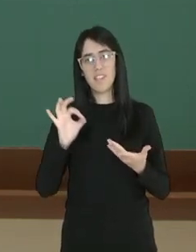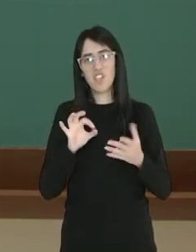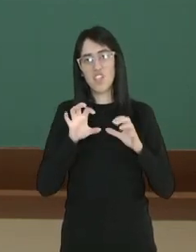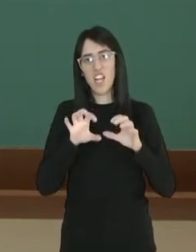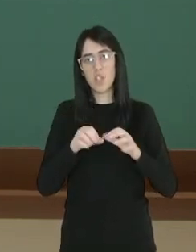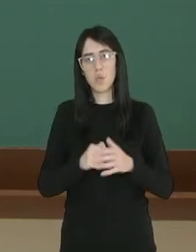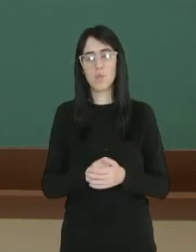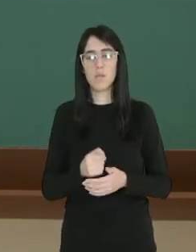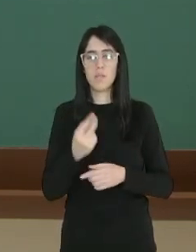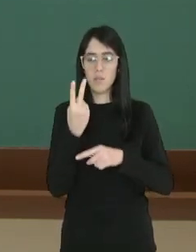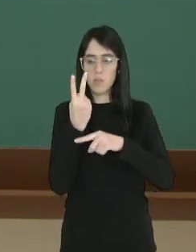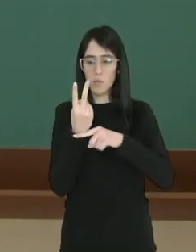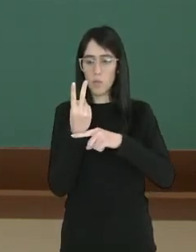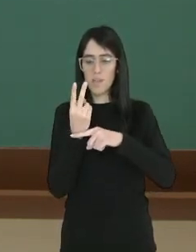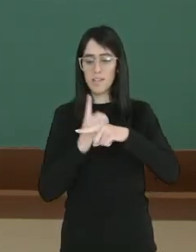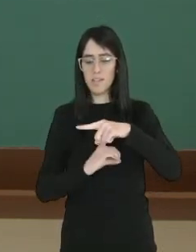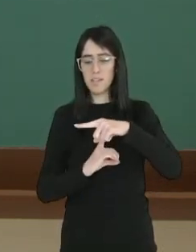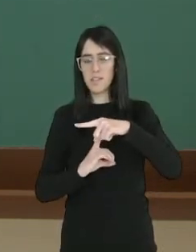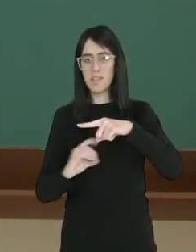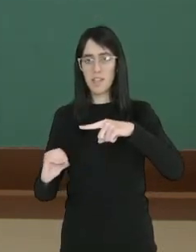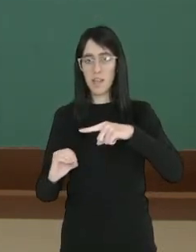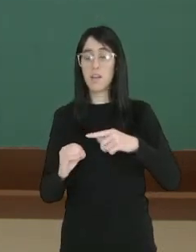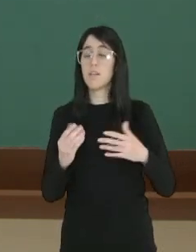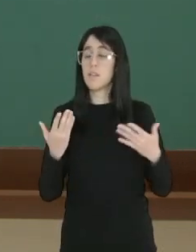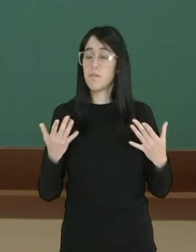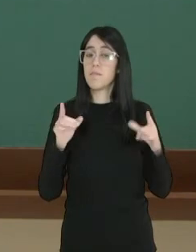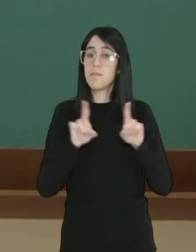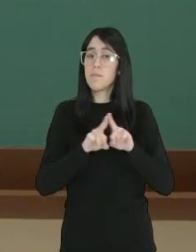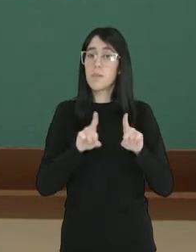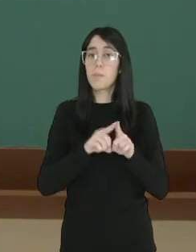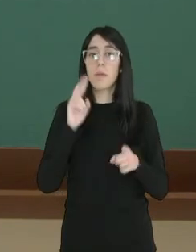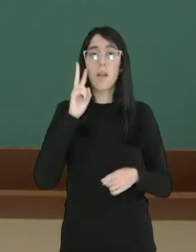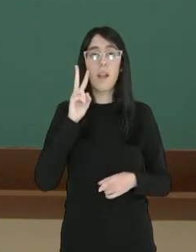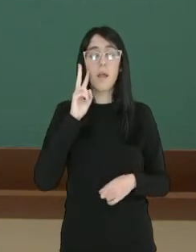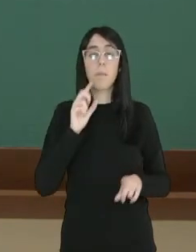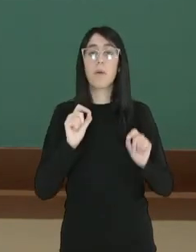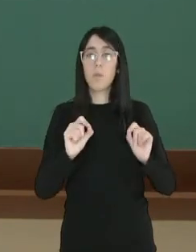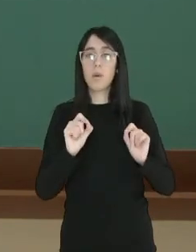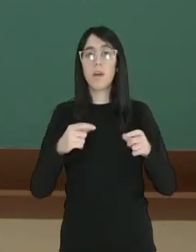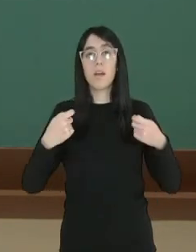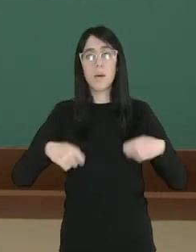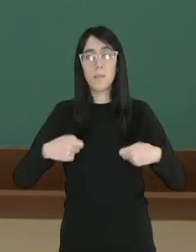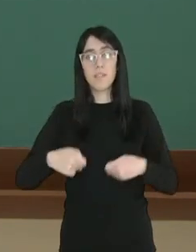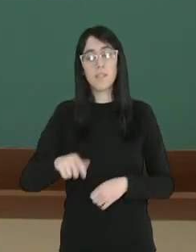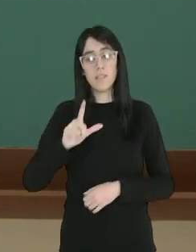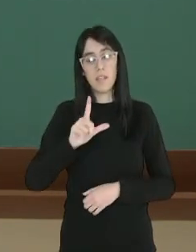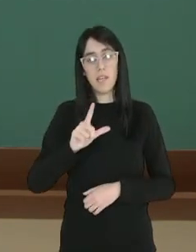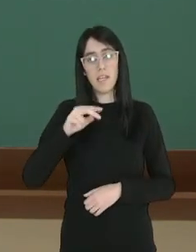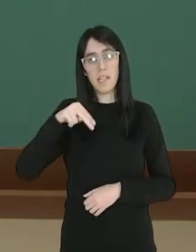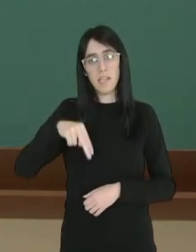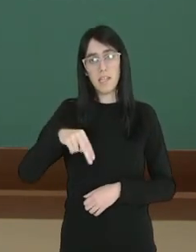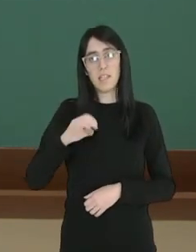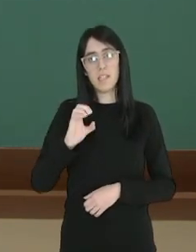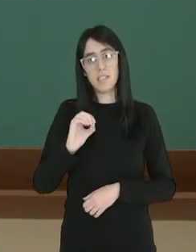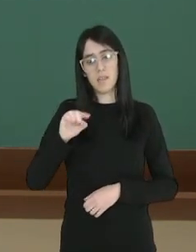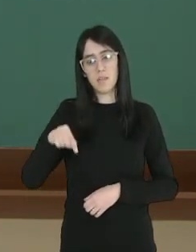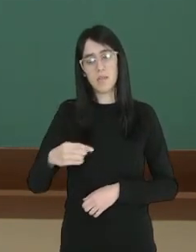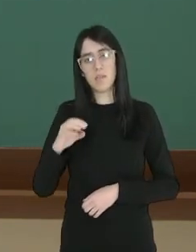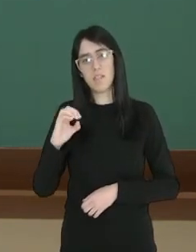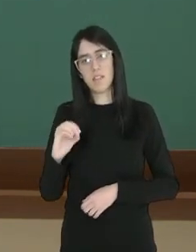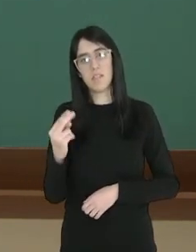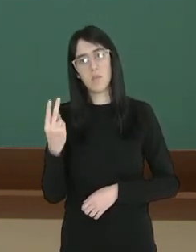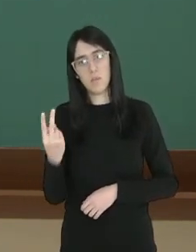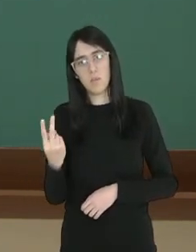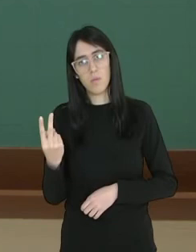vamos fazer esse passo e também devemos lembrar que nós vamos usar o ln de 0,02, que